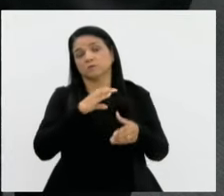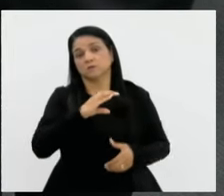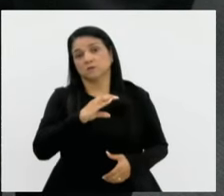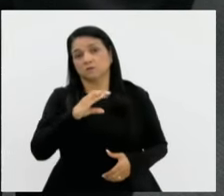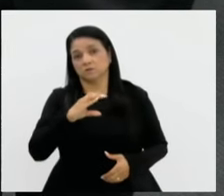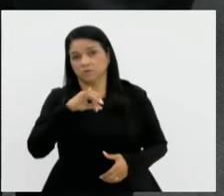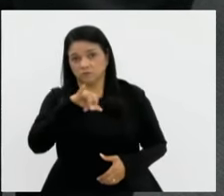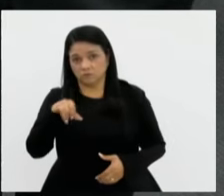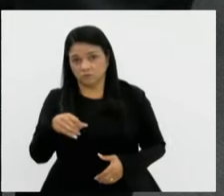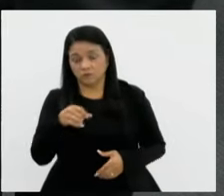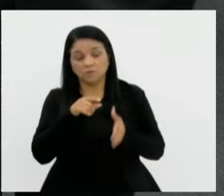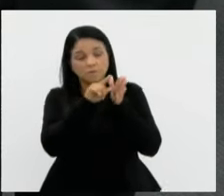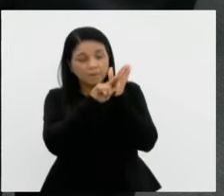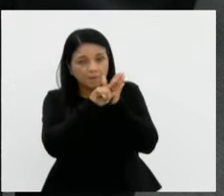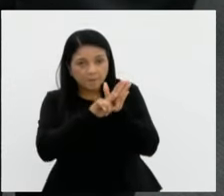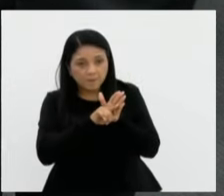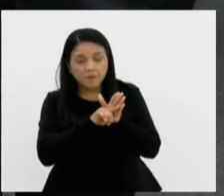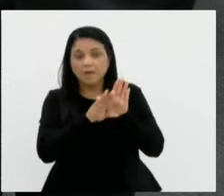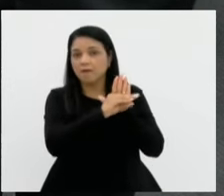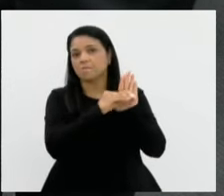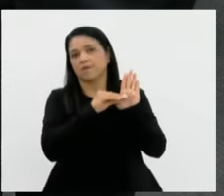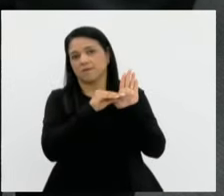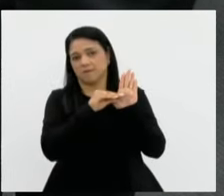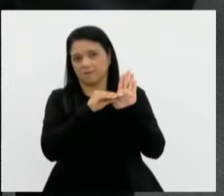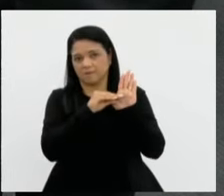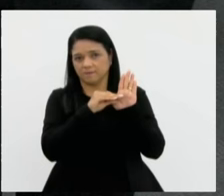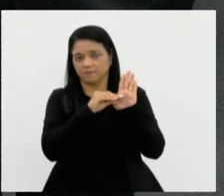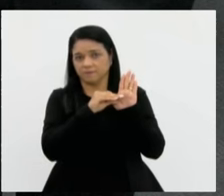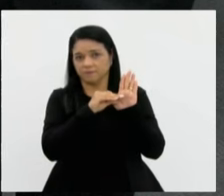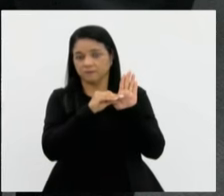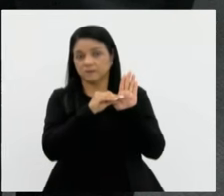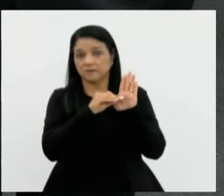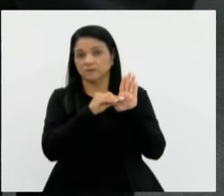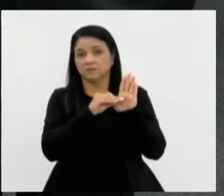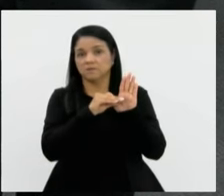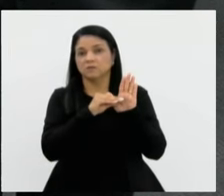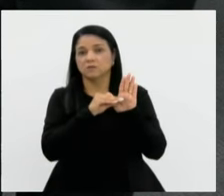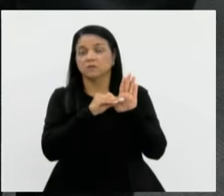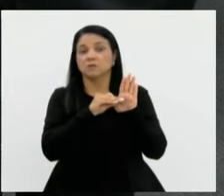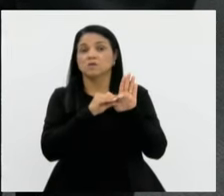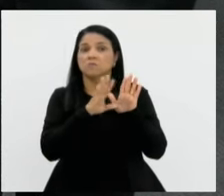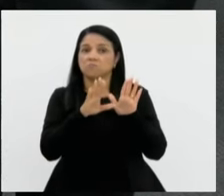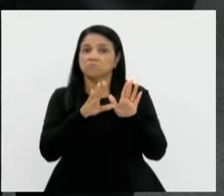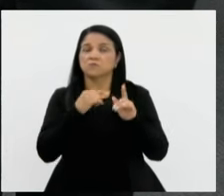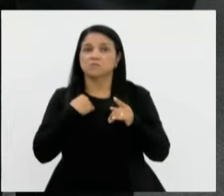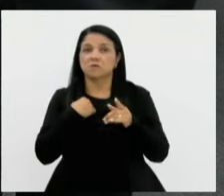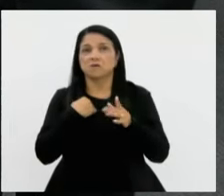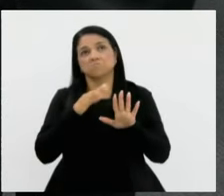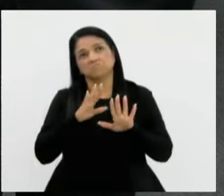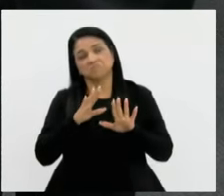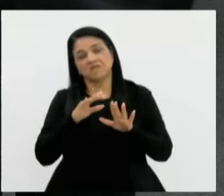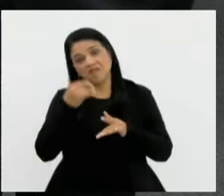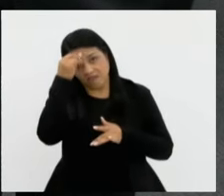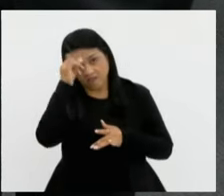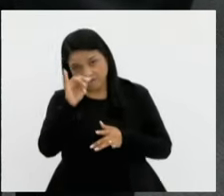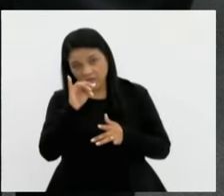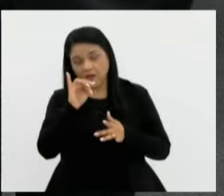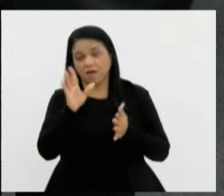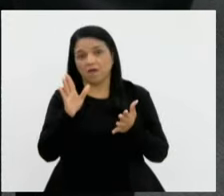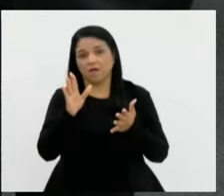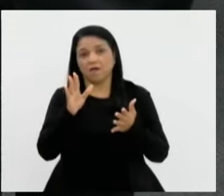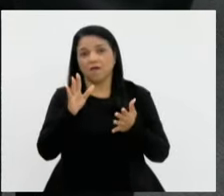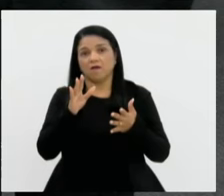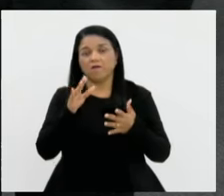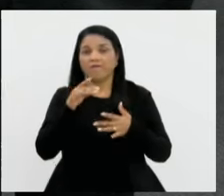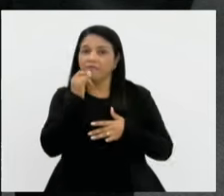verificação dessa emenda. E já, sem querer botar, como se diz no popular, a carroça na frente dos bois, mas